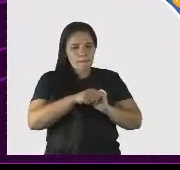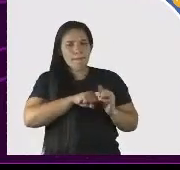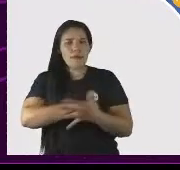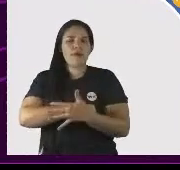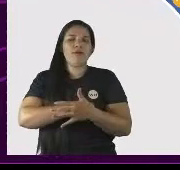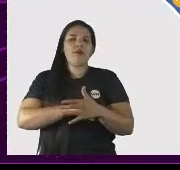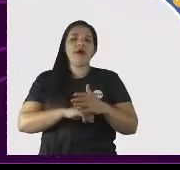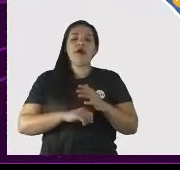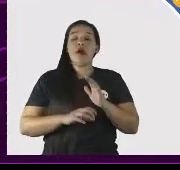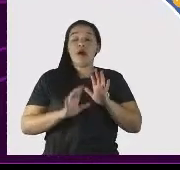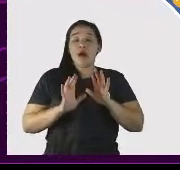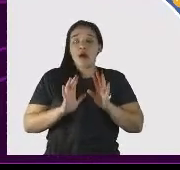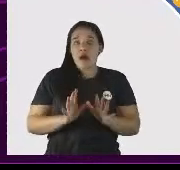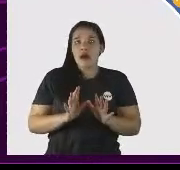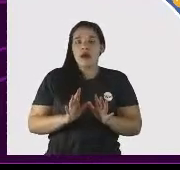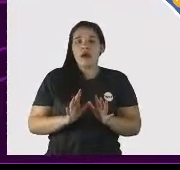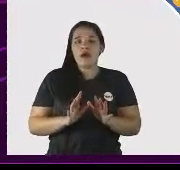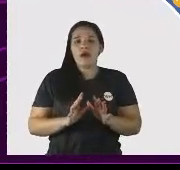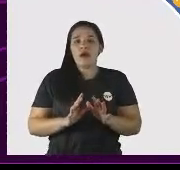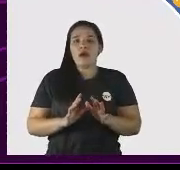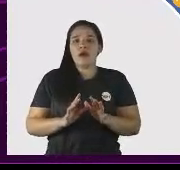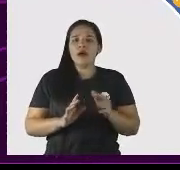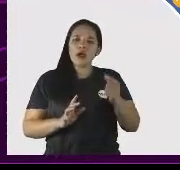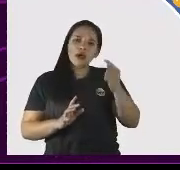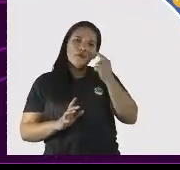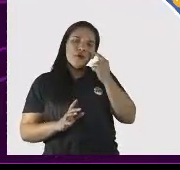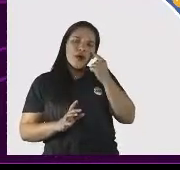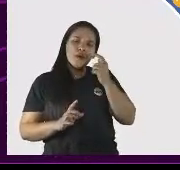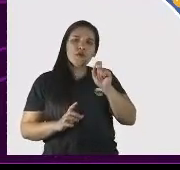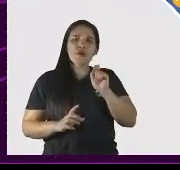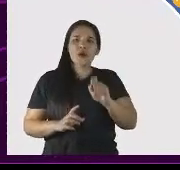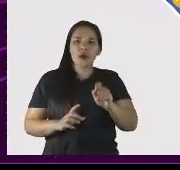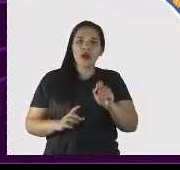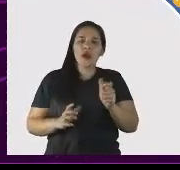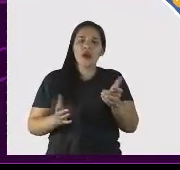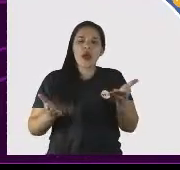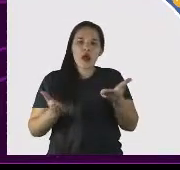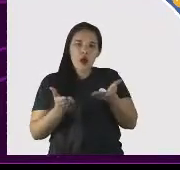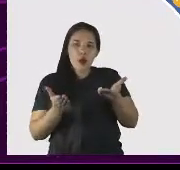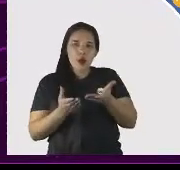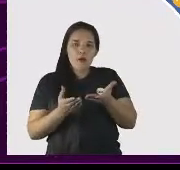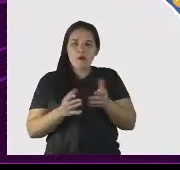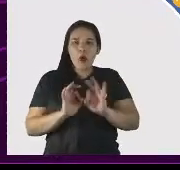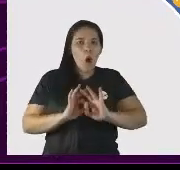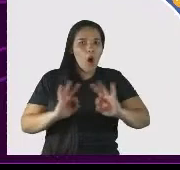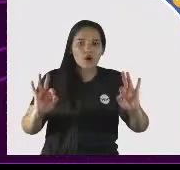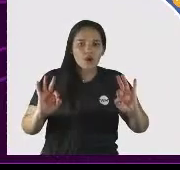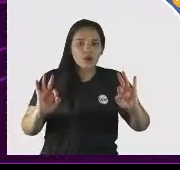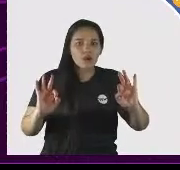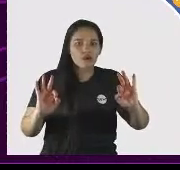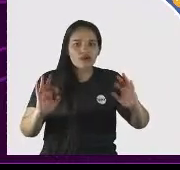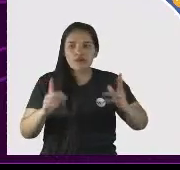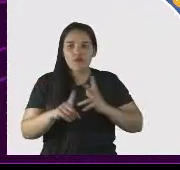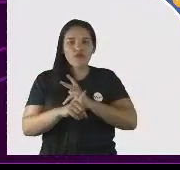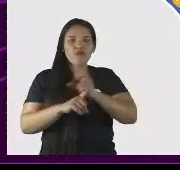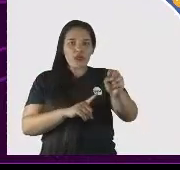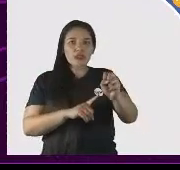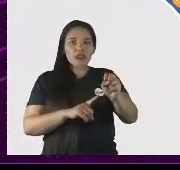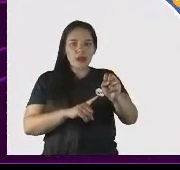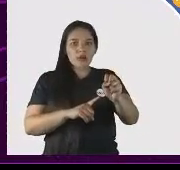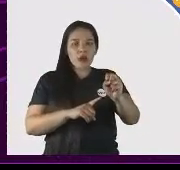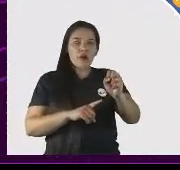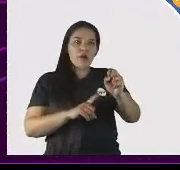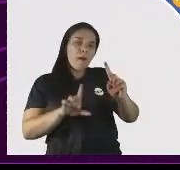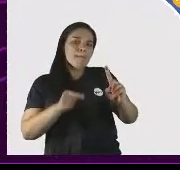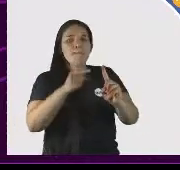posso dizer que vejo como um cenário agora positivo vencemos a pandemia no ponto de